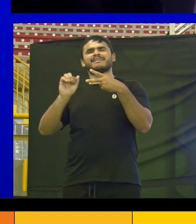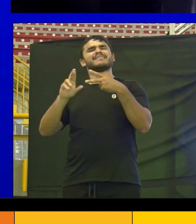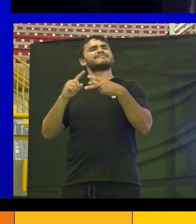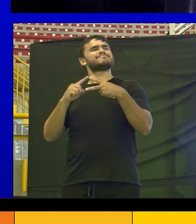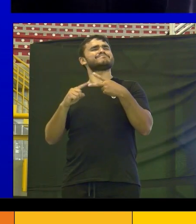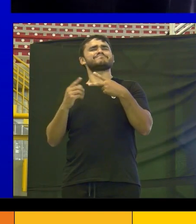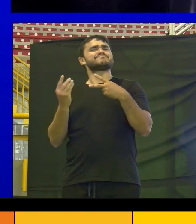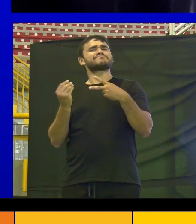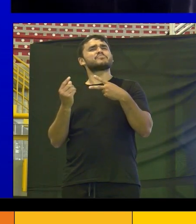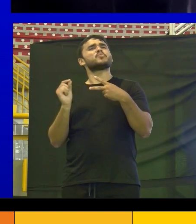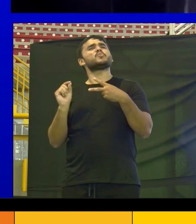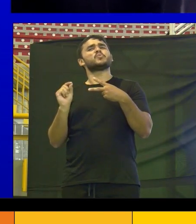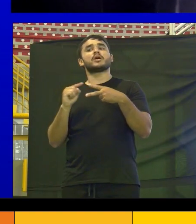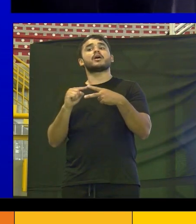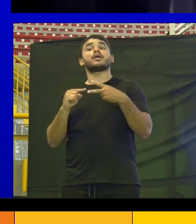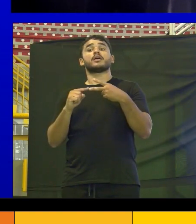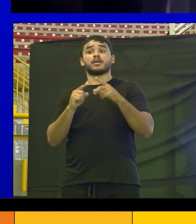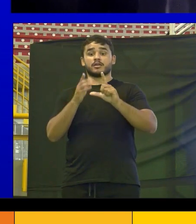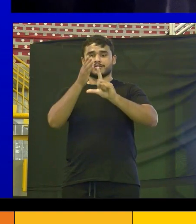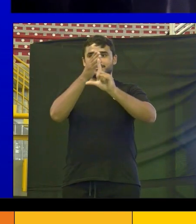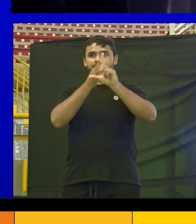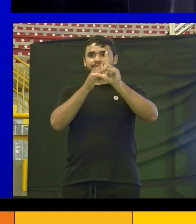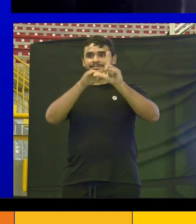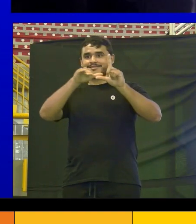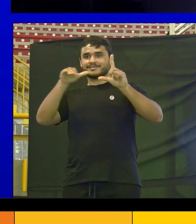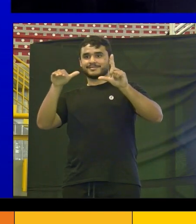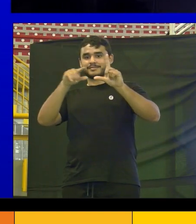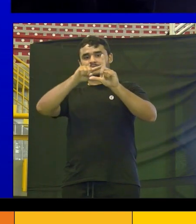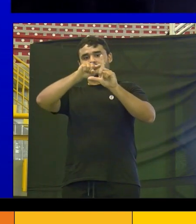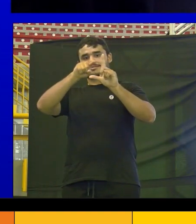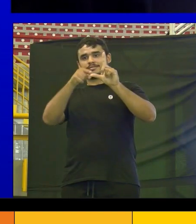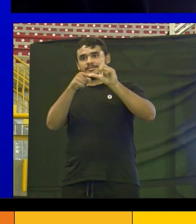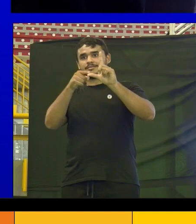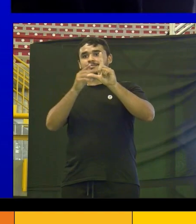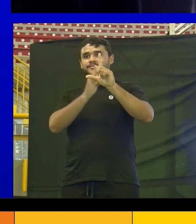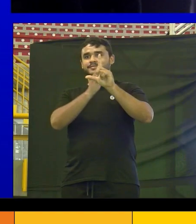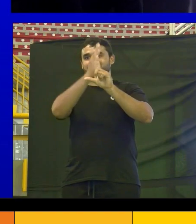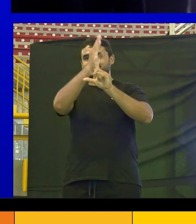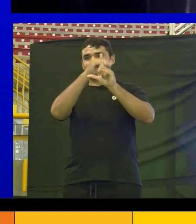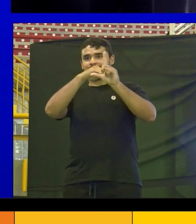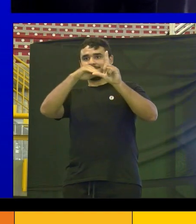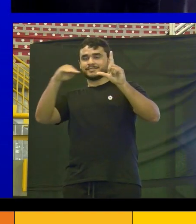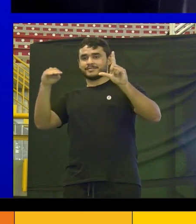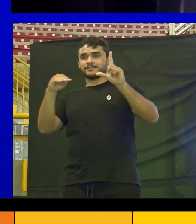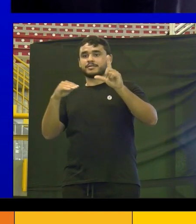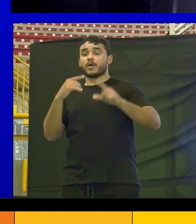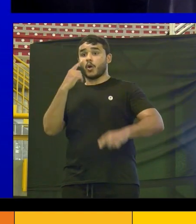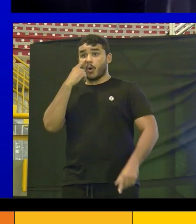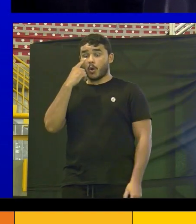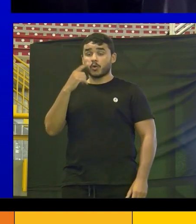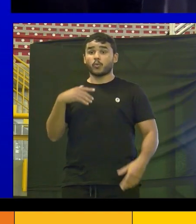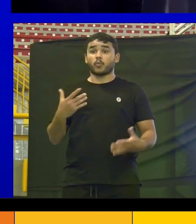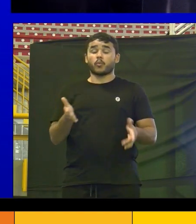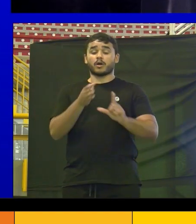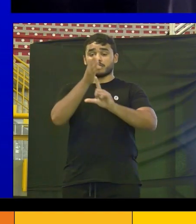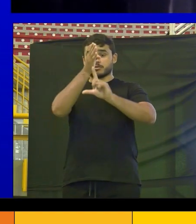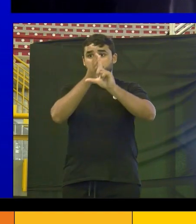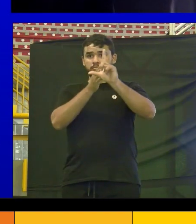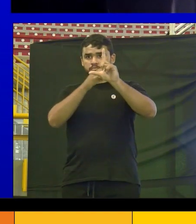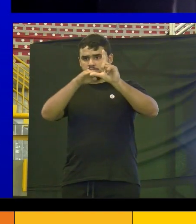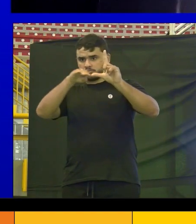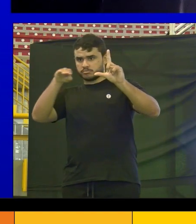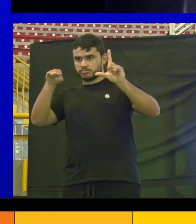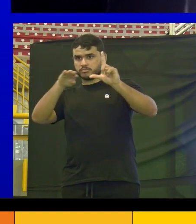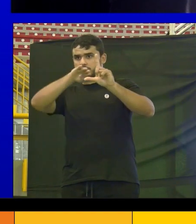que, se nós identificarmos o coeficiente linear